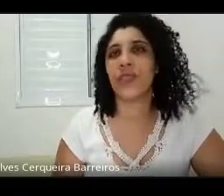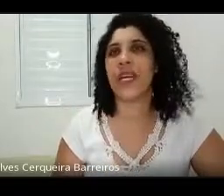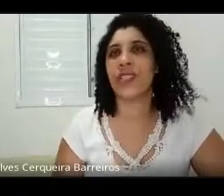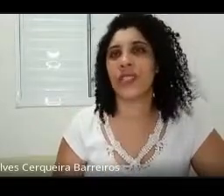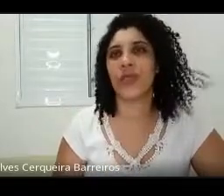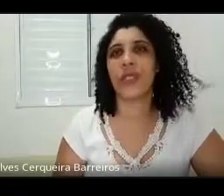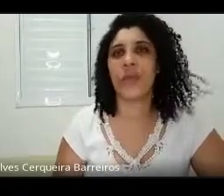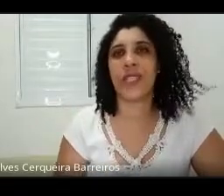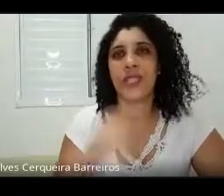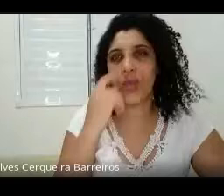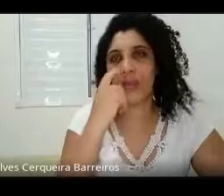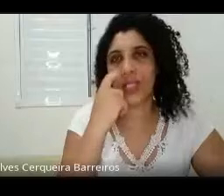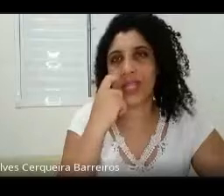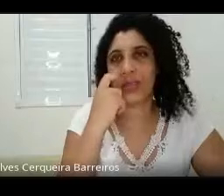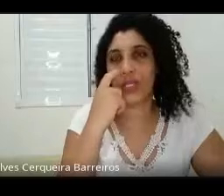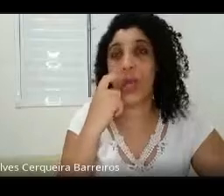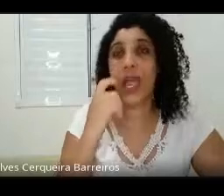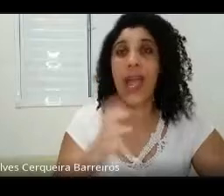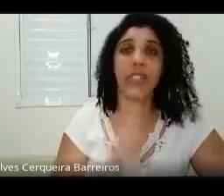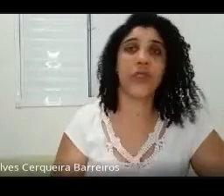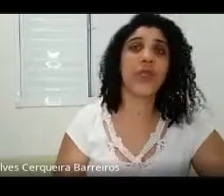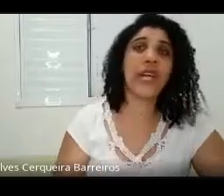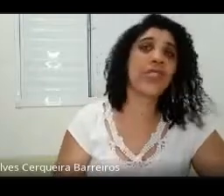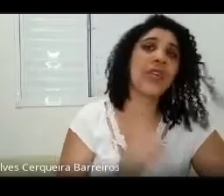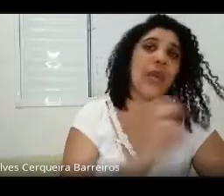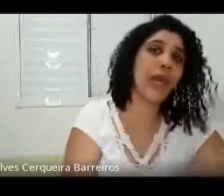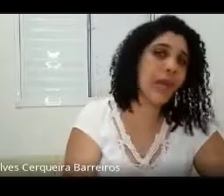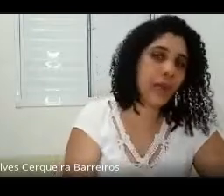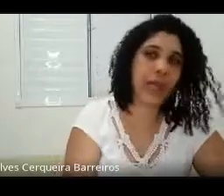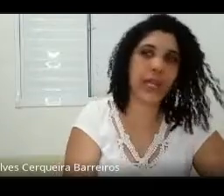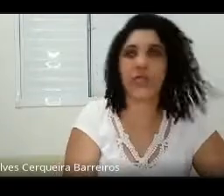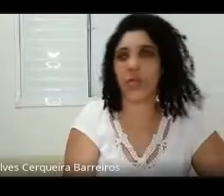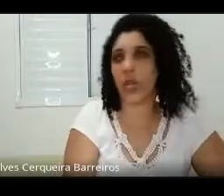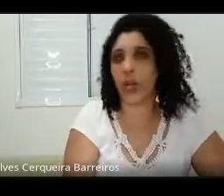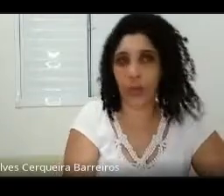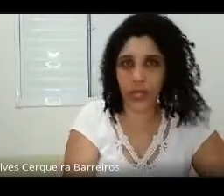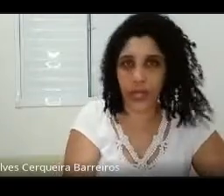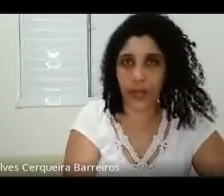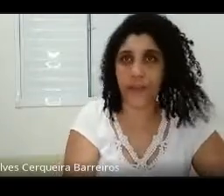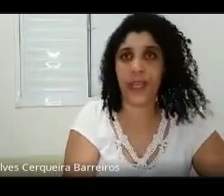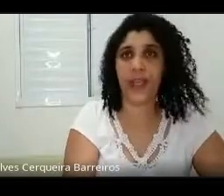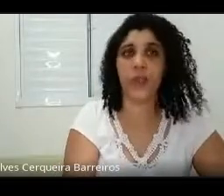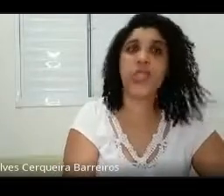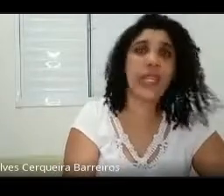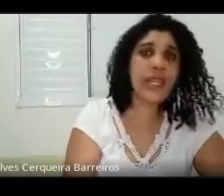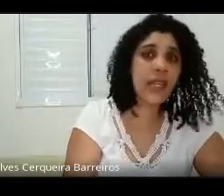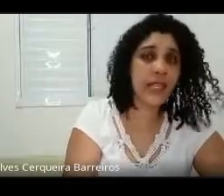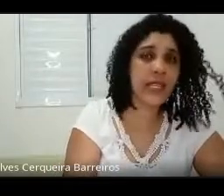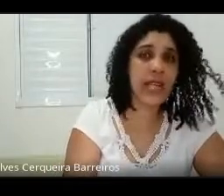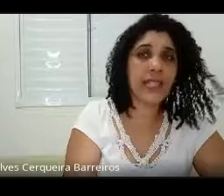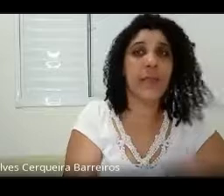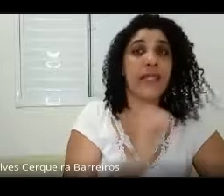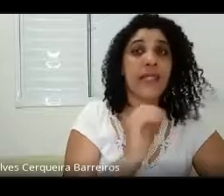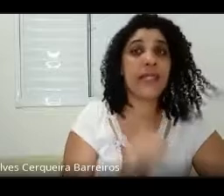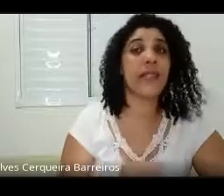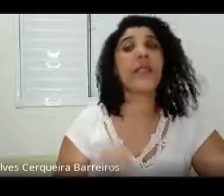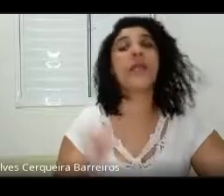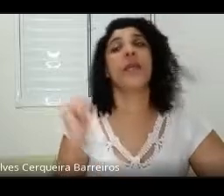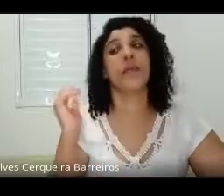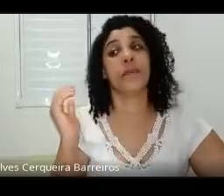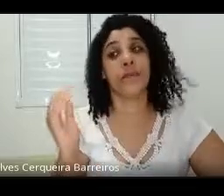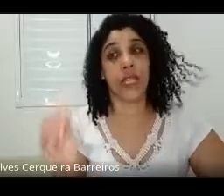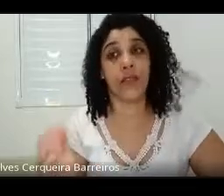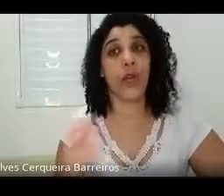mais dificuldade com esse processo abstrato. Então, a dificuldade não é porque ela é surda ou porque utiliza a língua de sinais, mas